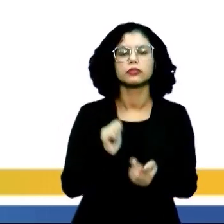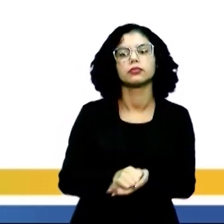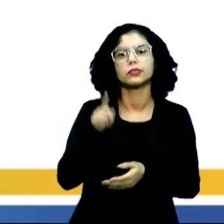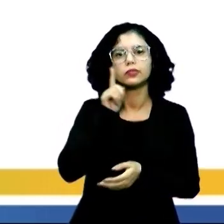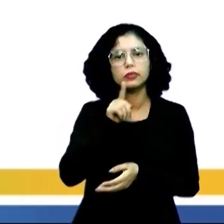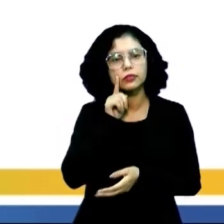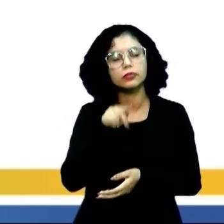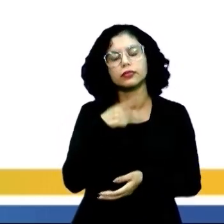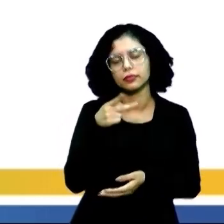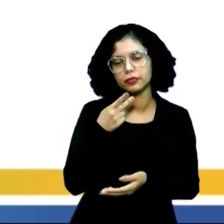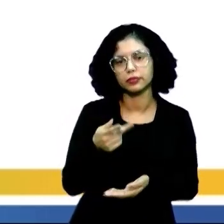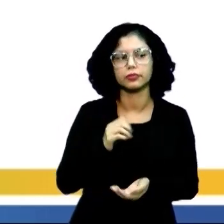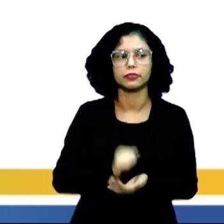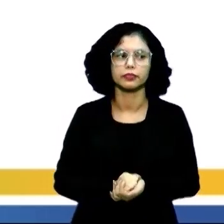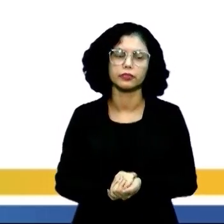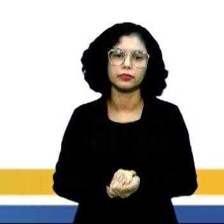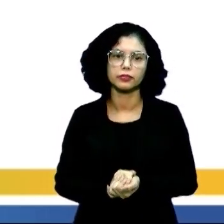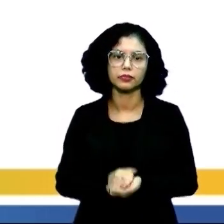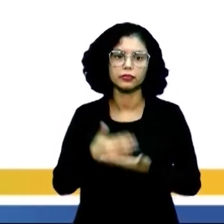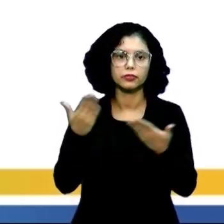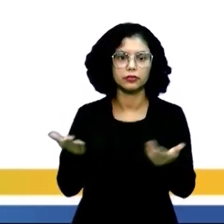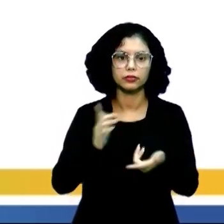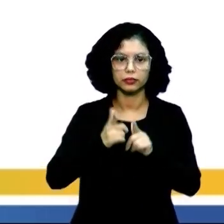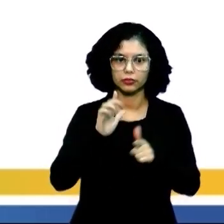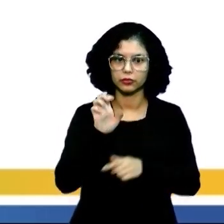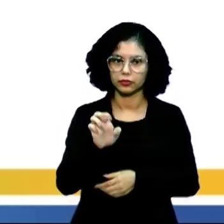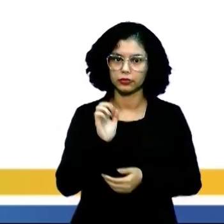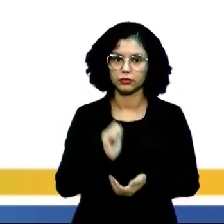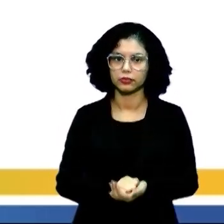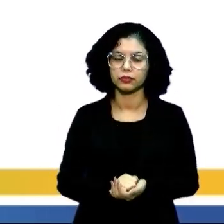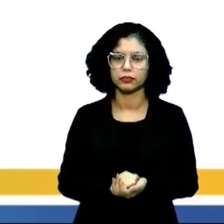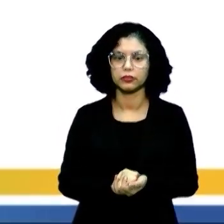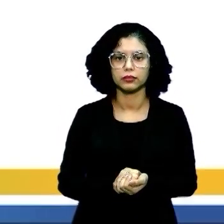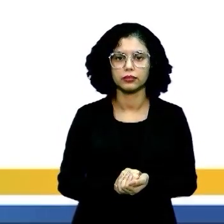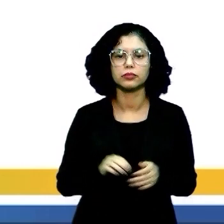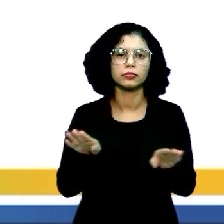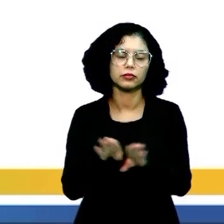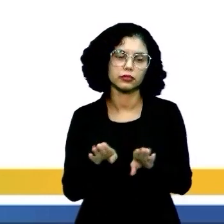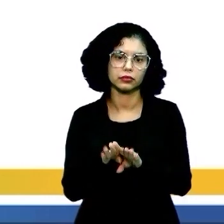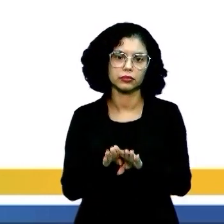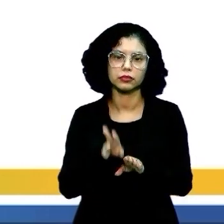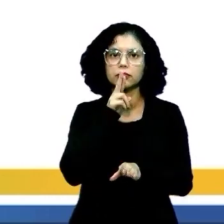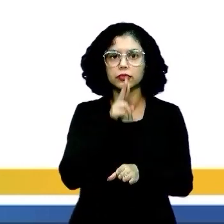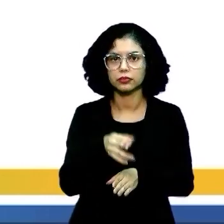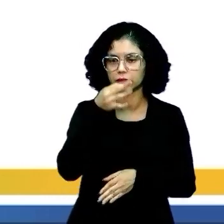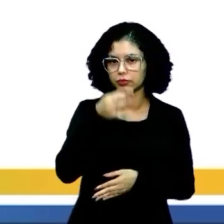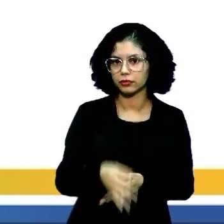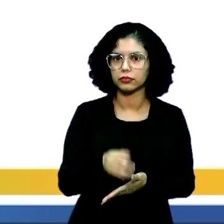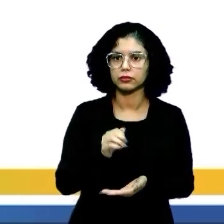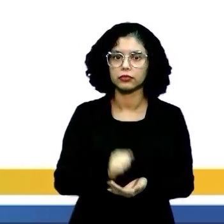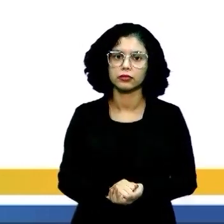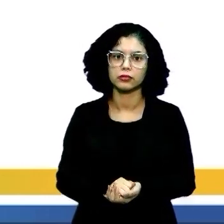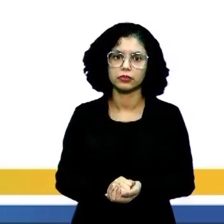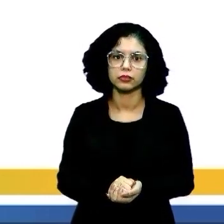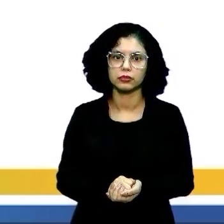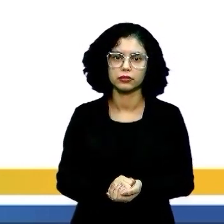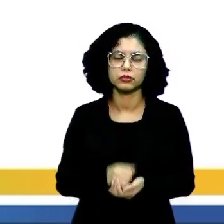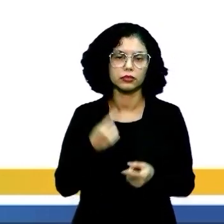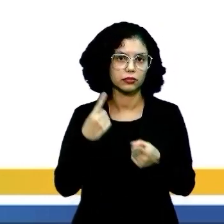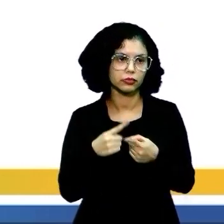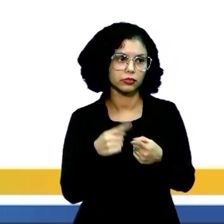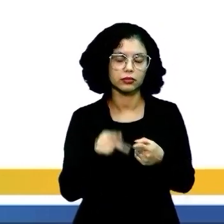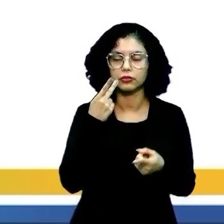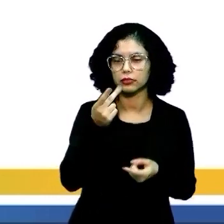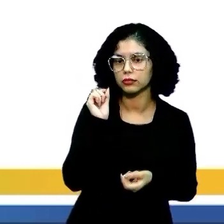Estados Unidos denunciava. E a letra E também não é a resposta correta, tá? Porque